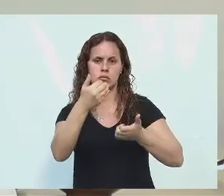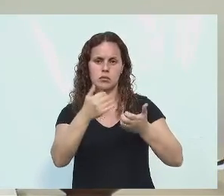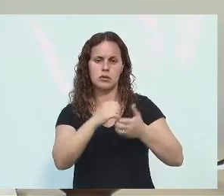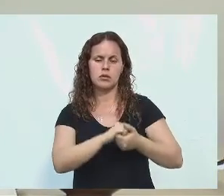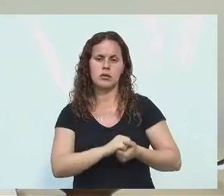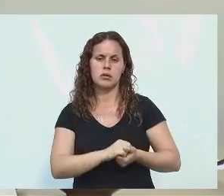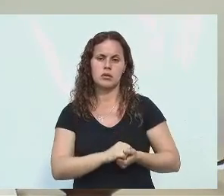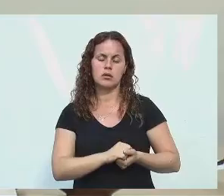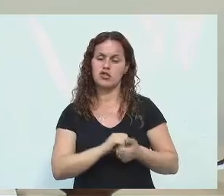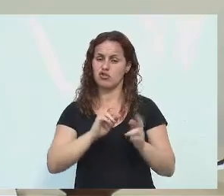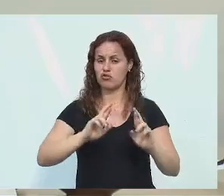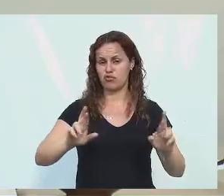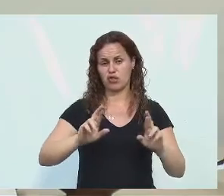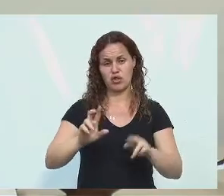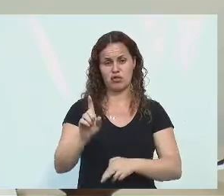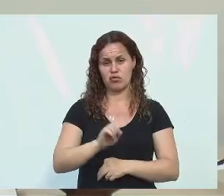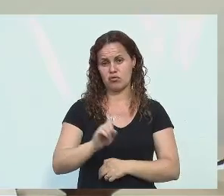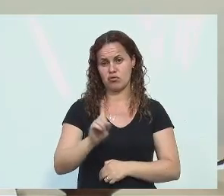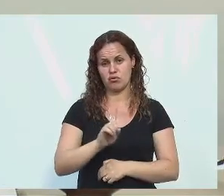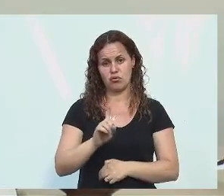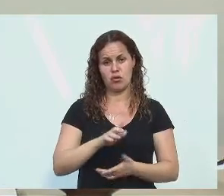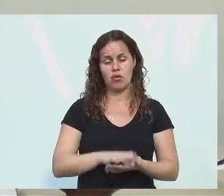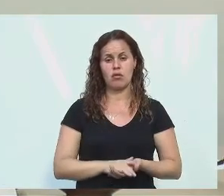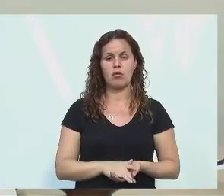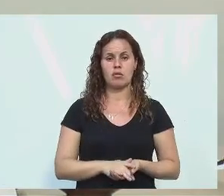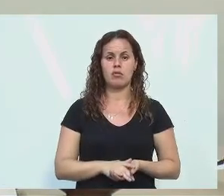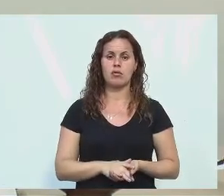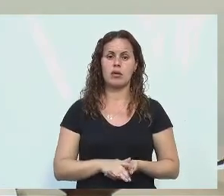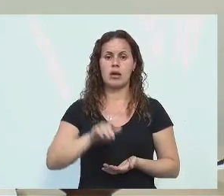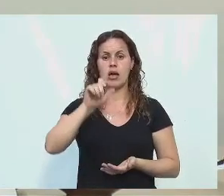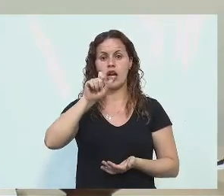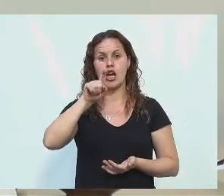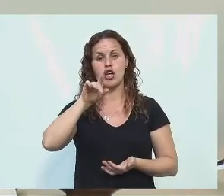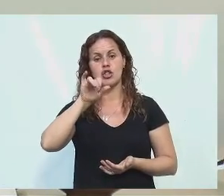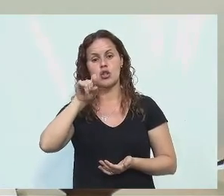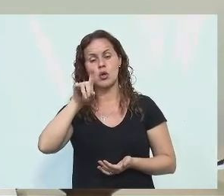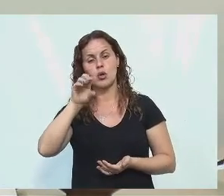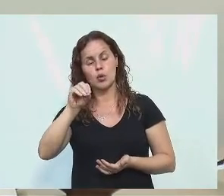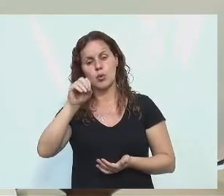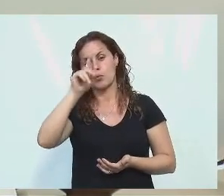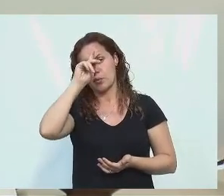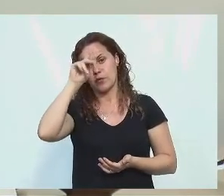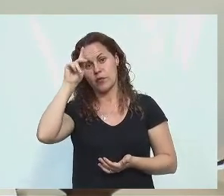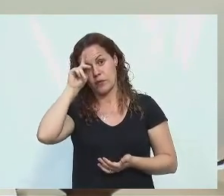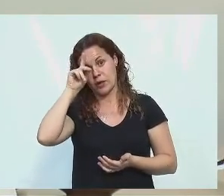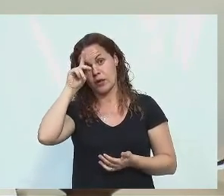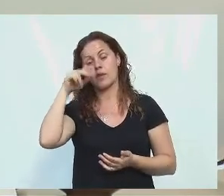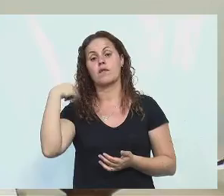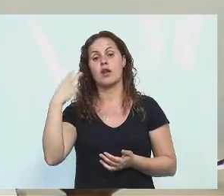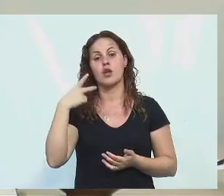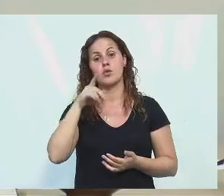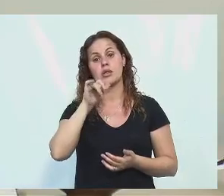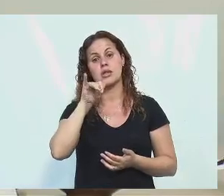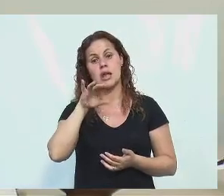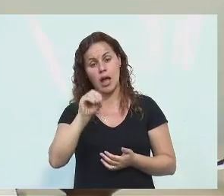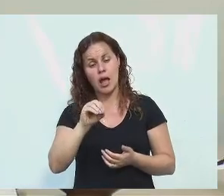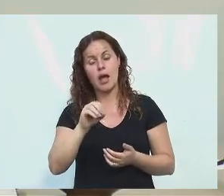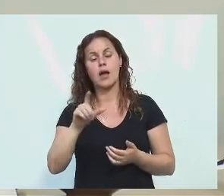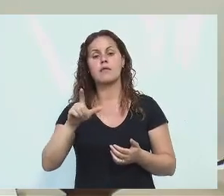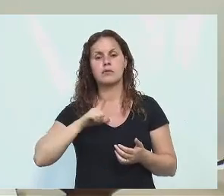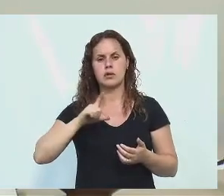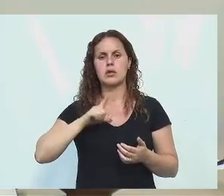não foi diferente. Junto do prefeito Ângelo Schecker, o vereador Sávio esteve nas imediações do Quinta dos